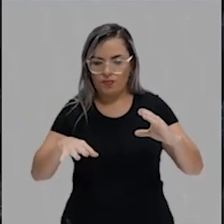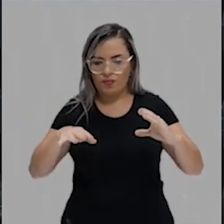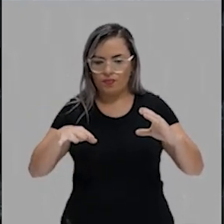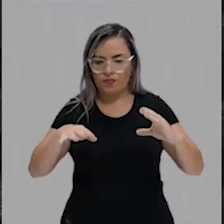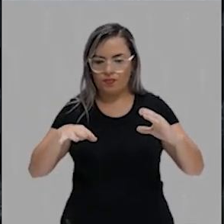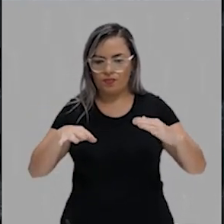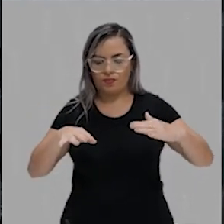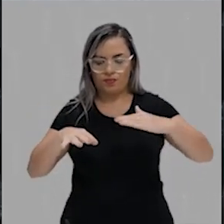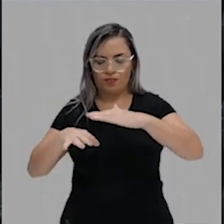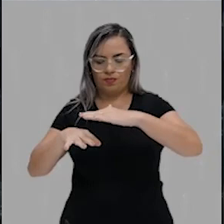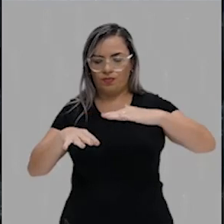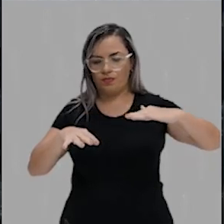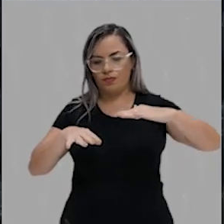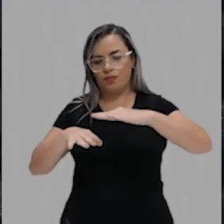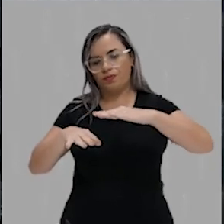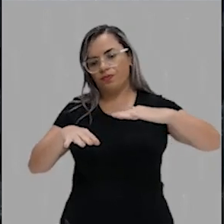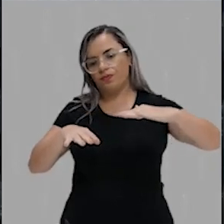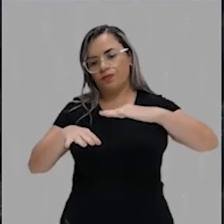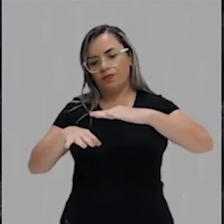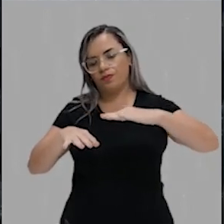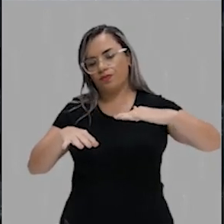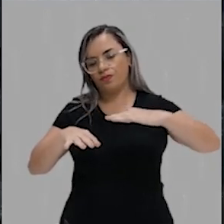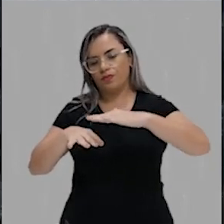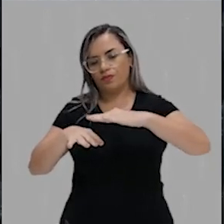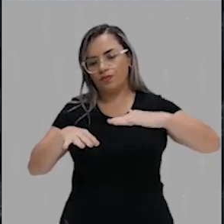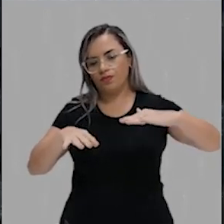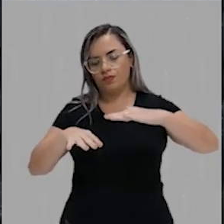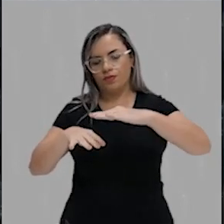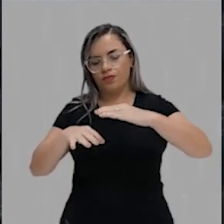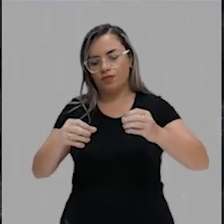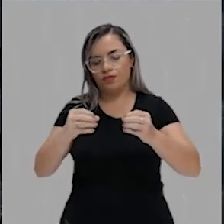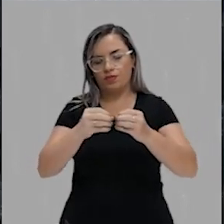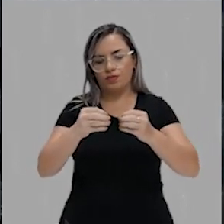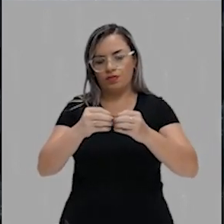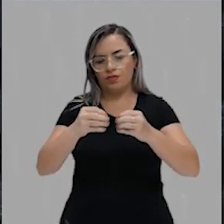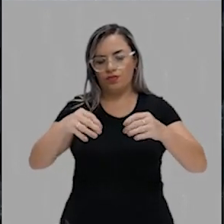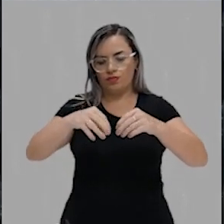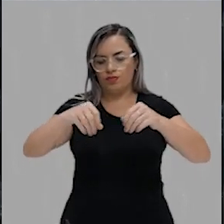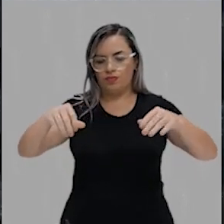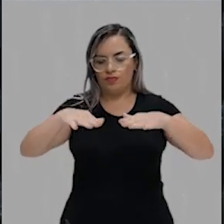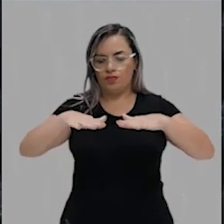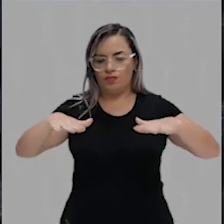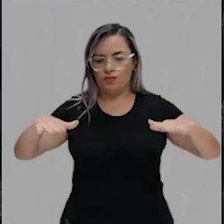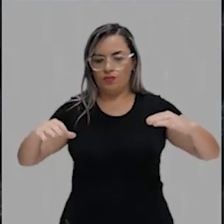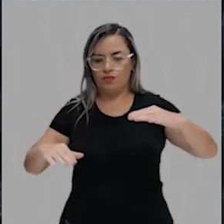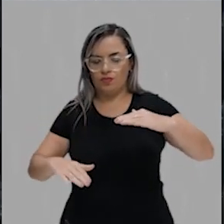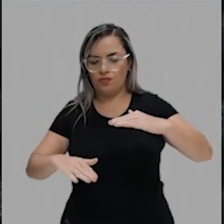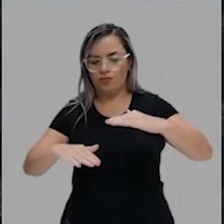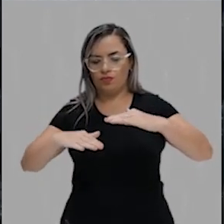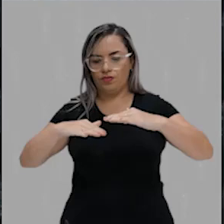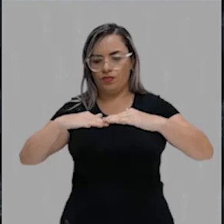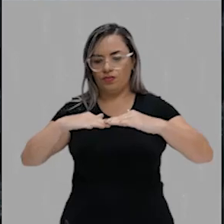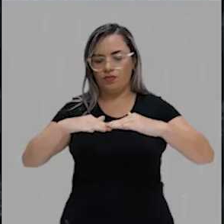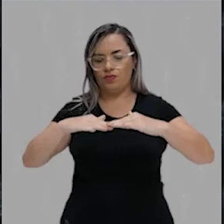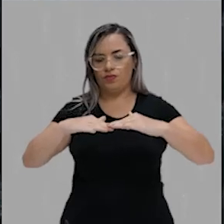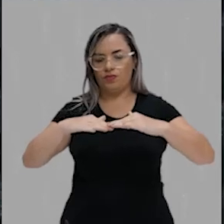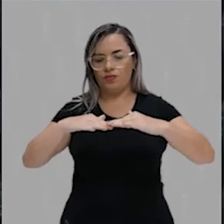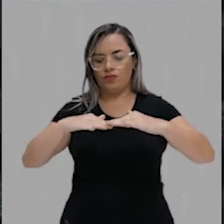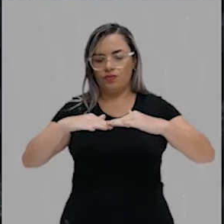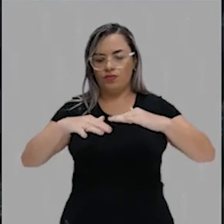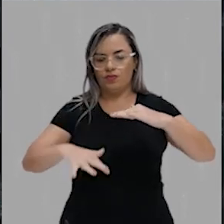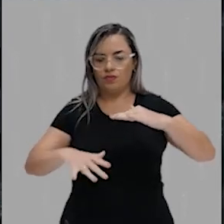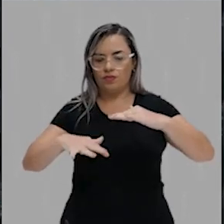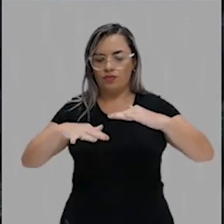reter próximo à superfície terrestre aqui, vai reter os gases poluentes. Esses gases poluentes, não